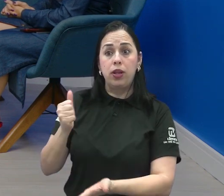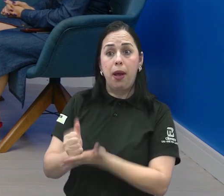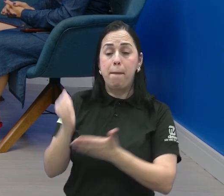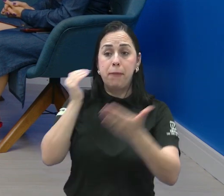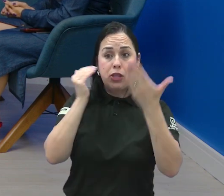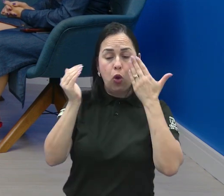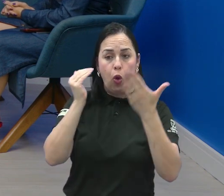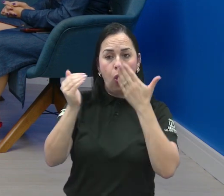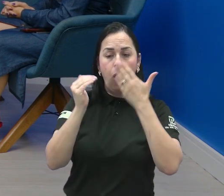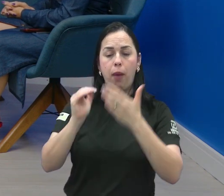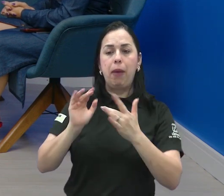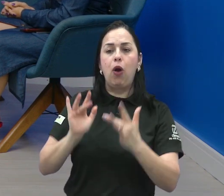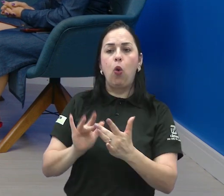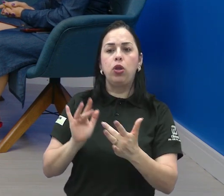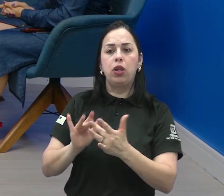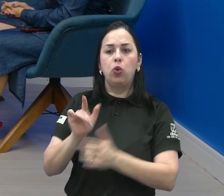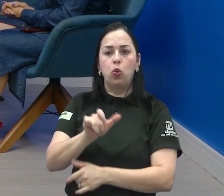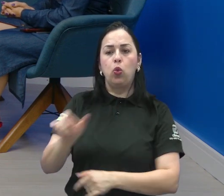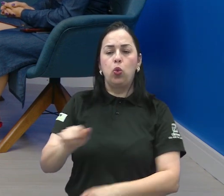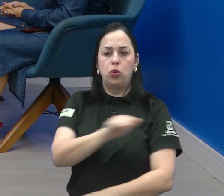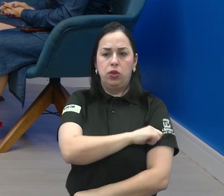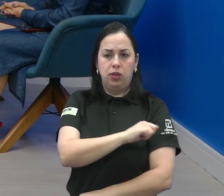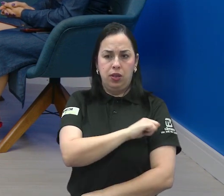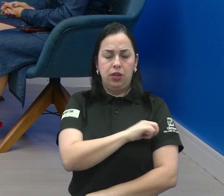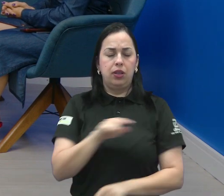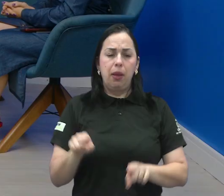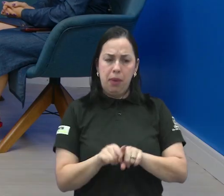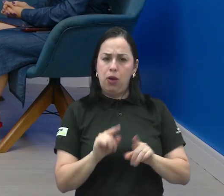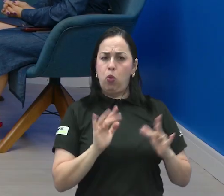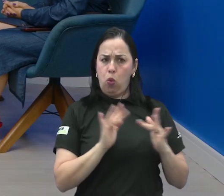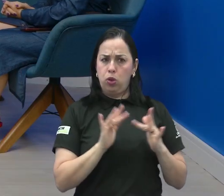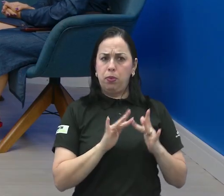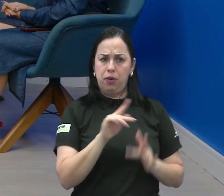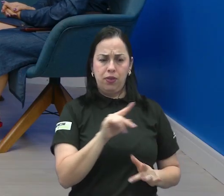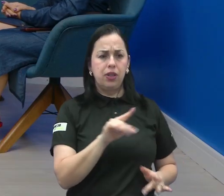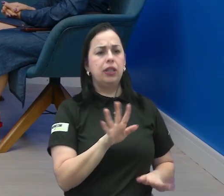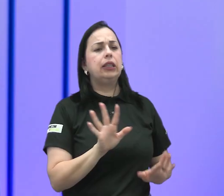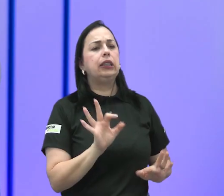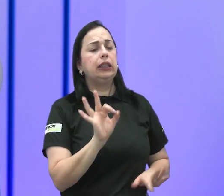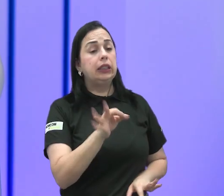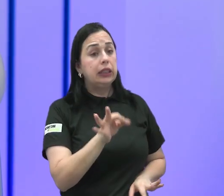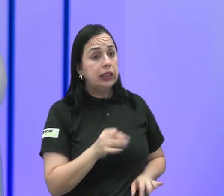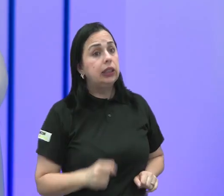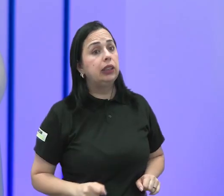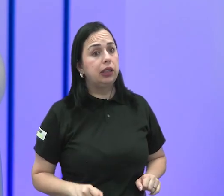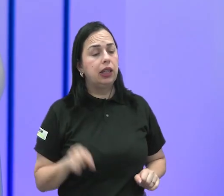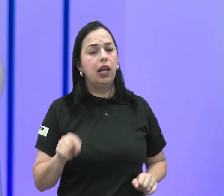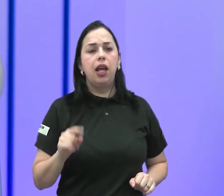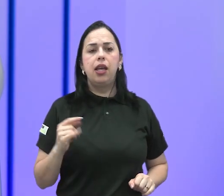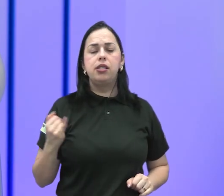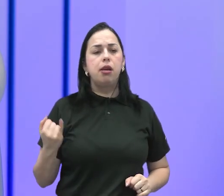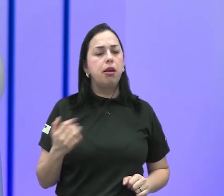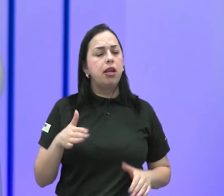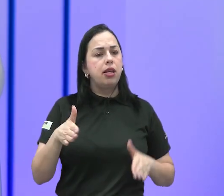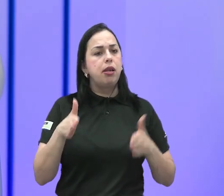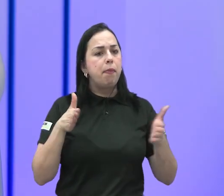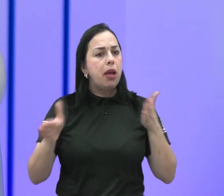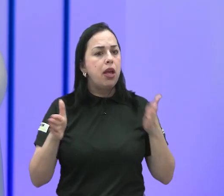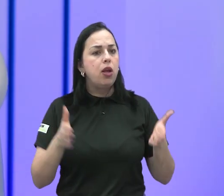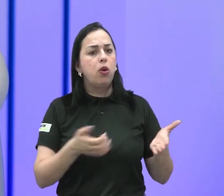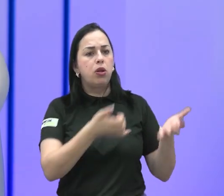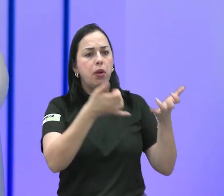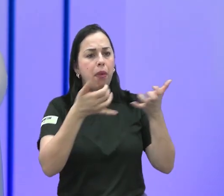pensar uma proposta de ter esse profissional disponível para o professor também? Sim, com certeza. Esse ambiente de escuta é essencial, né? Um